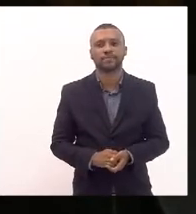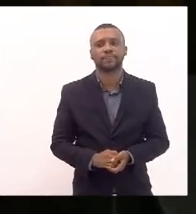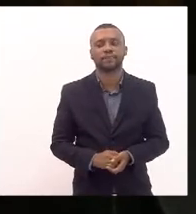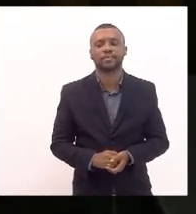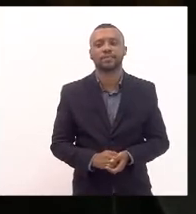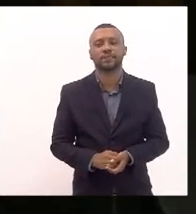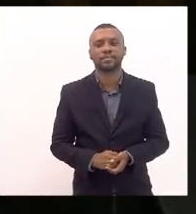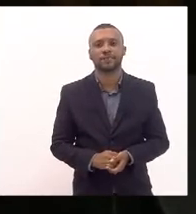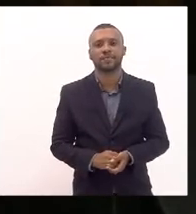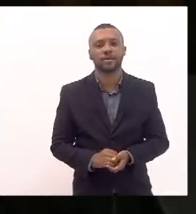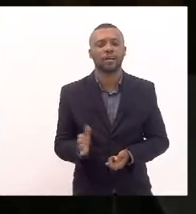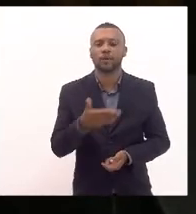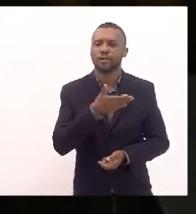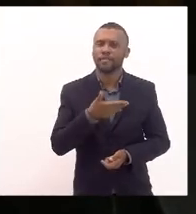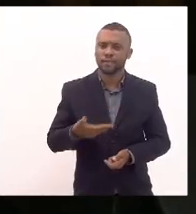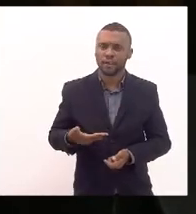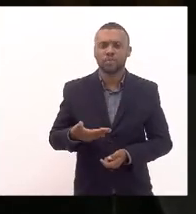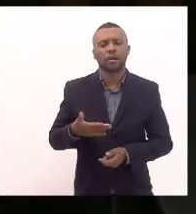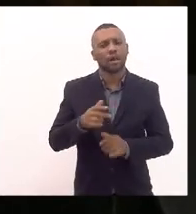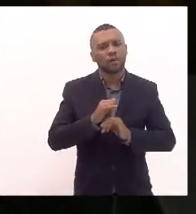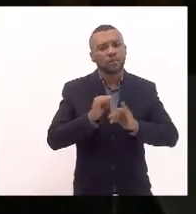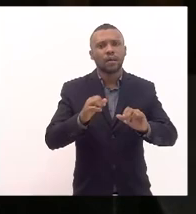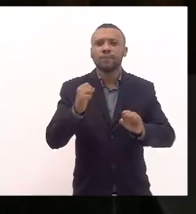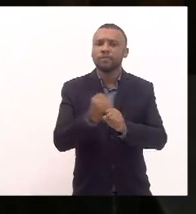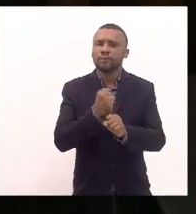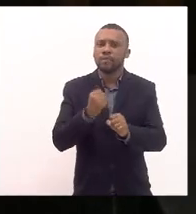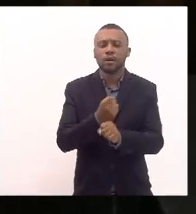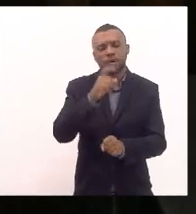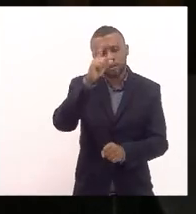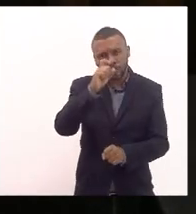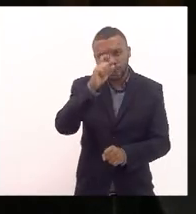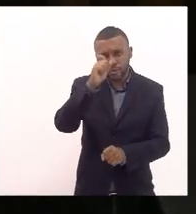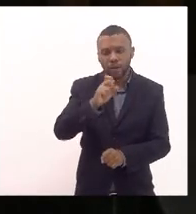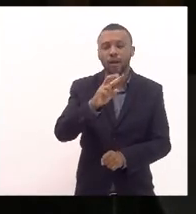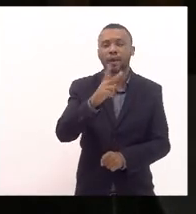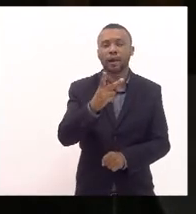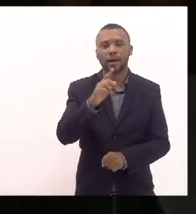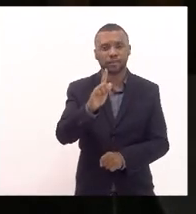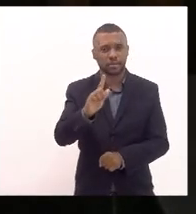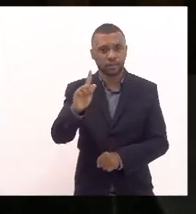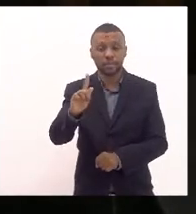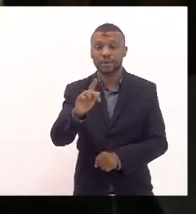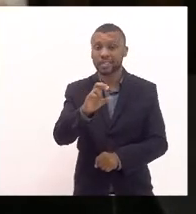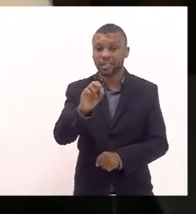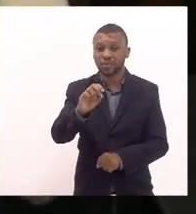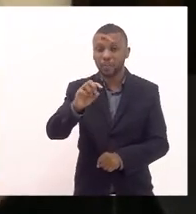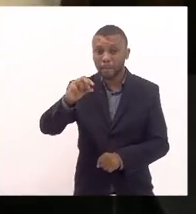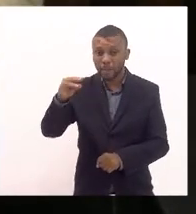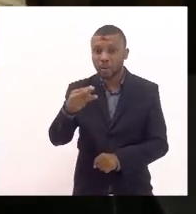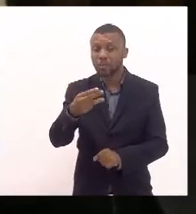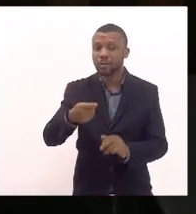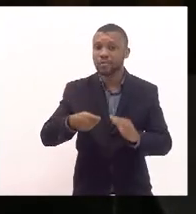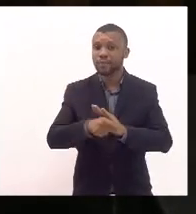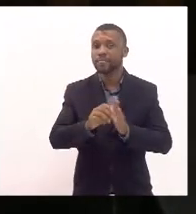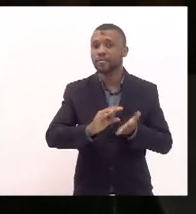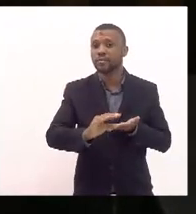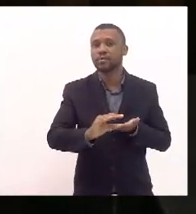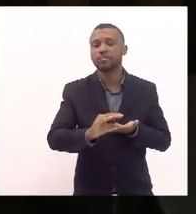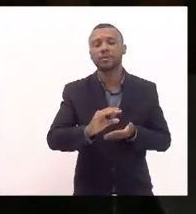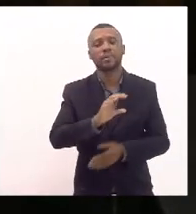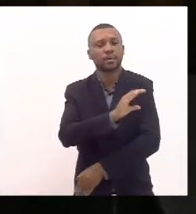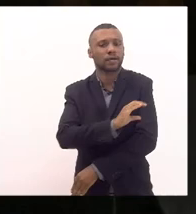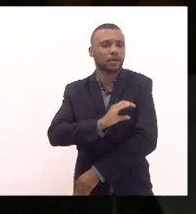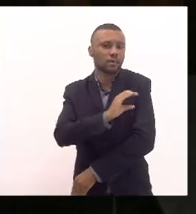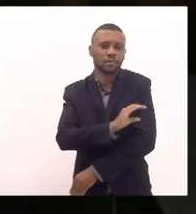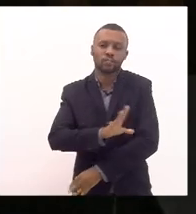Governo do Estado anuncia reforma do HGG e mais de 500 milhões serão investidos em Campos ou seja